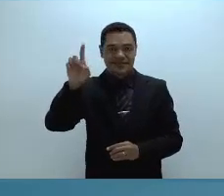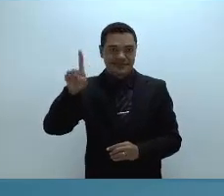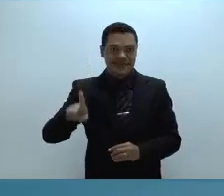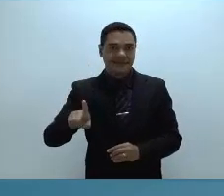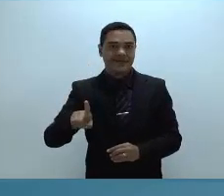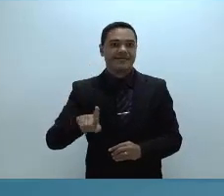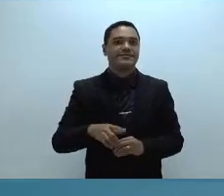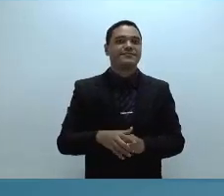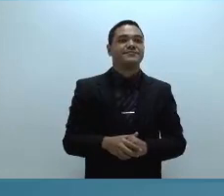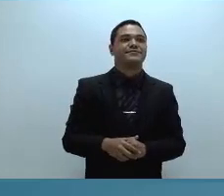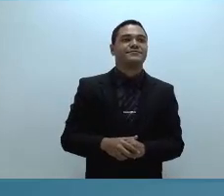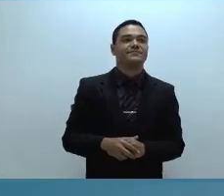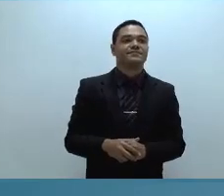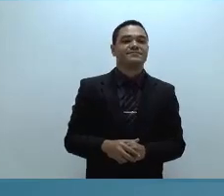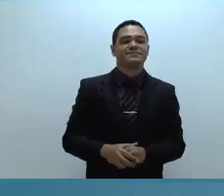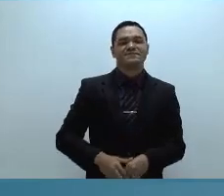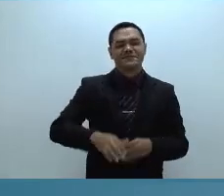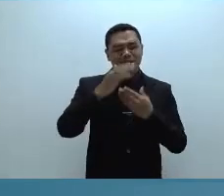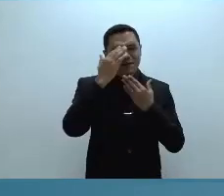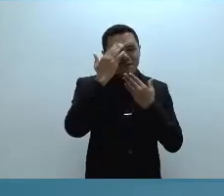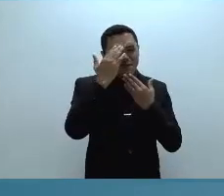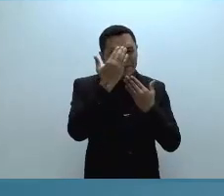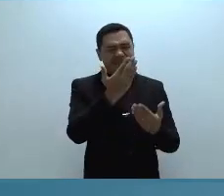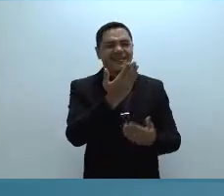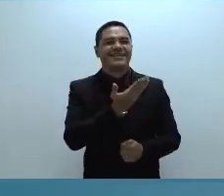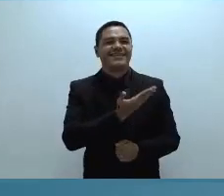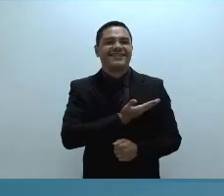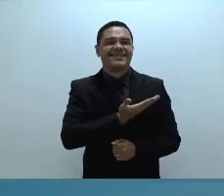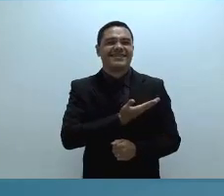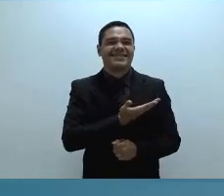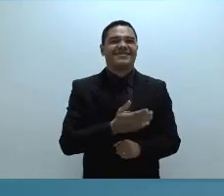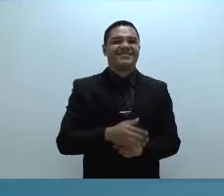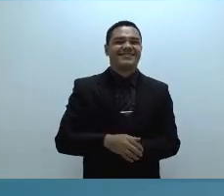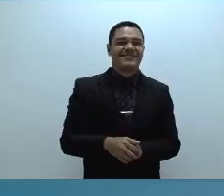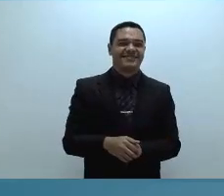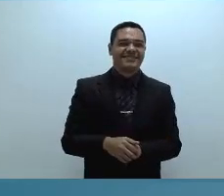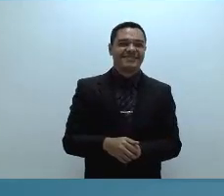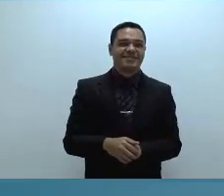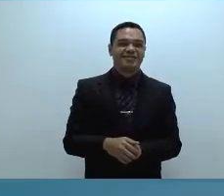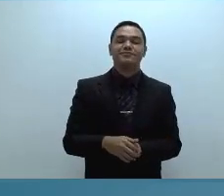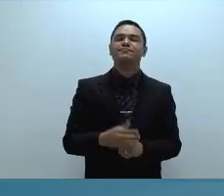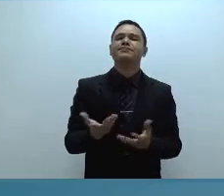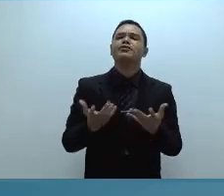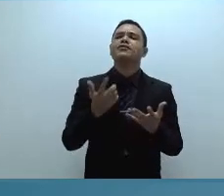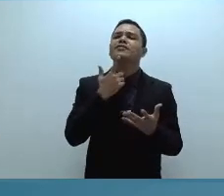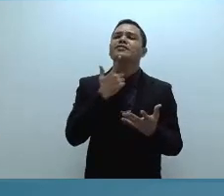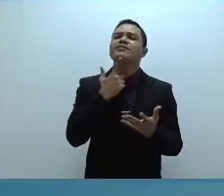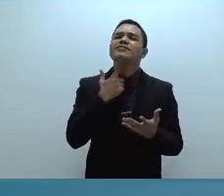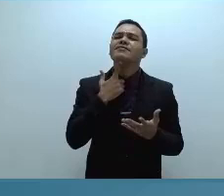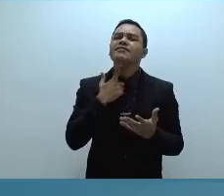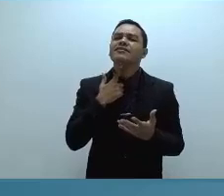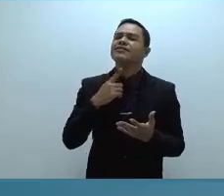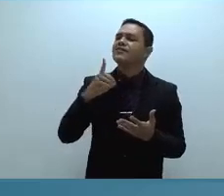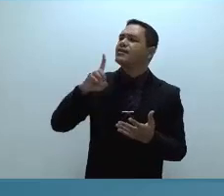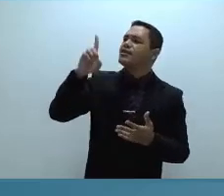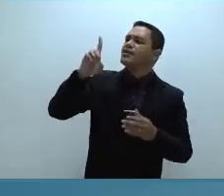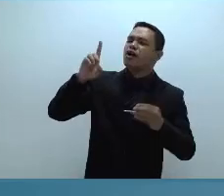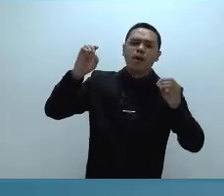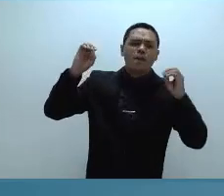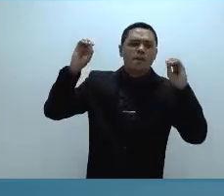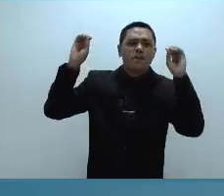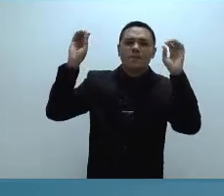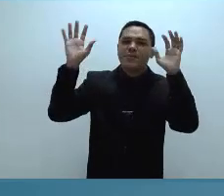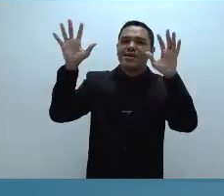Muito obrigada, meu querido colega. Eu quero desejar todas as bênçãos divinas para as nossas